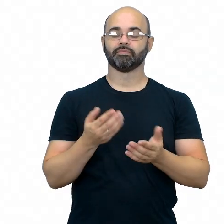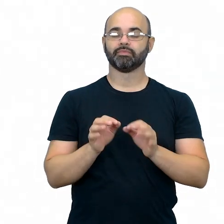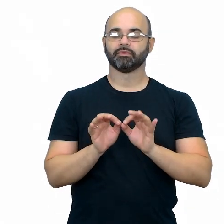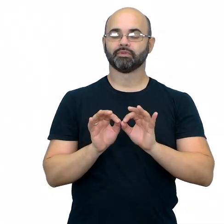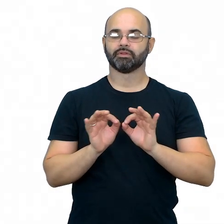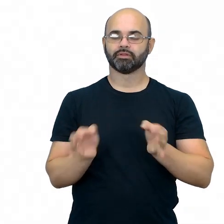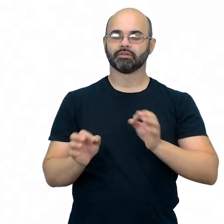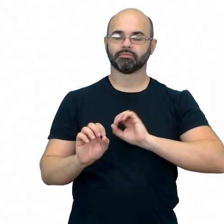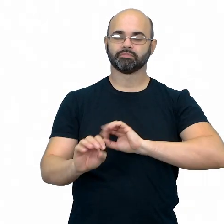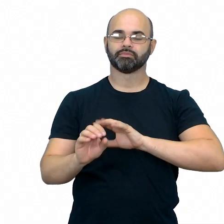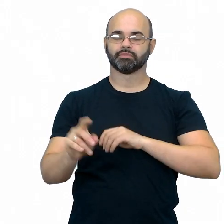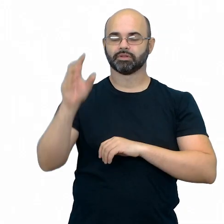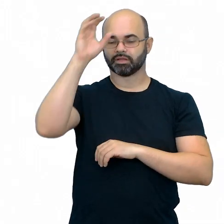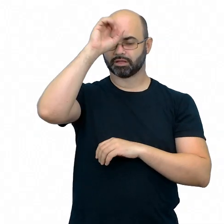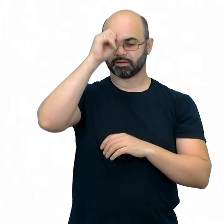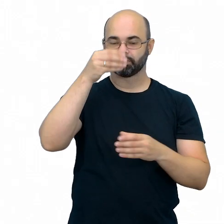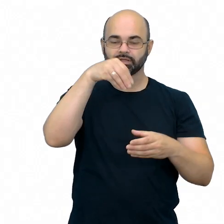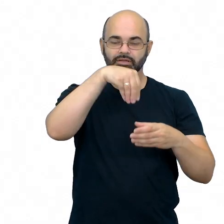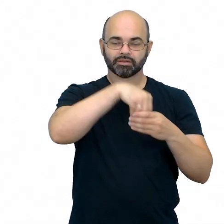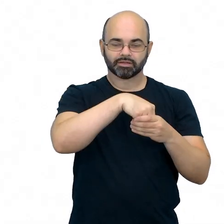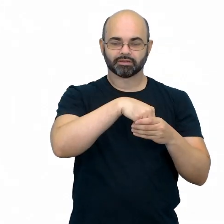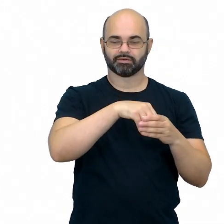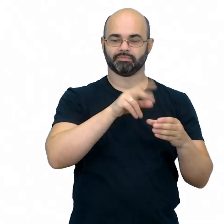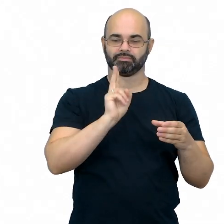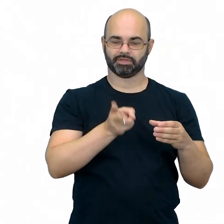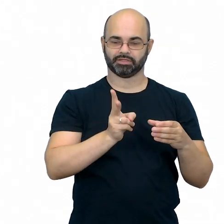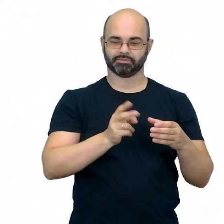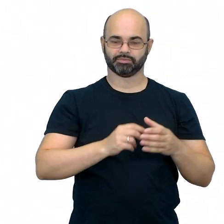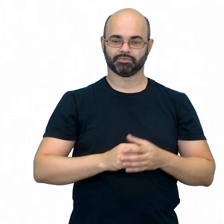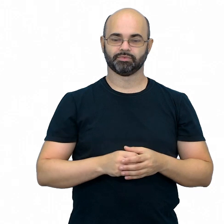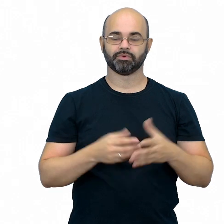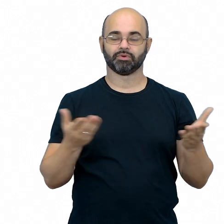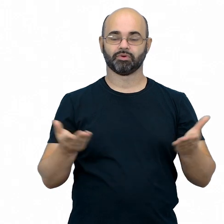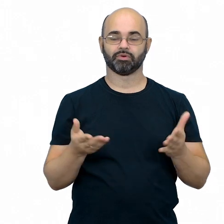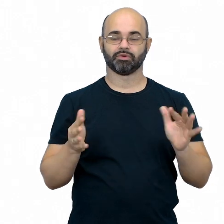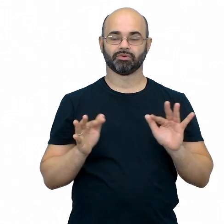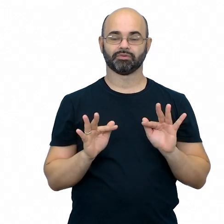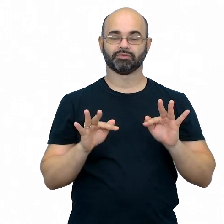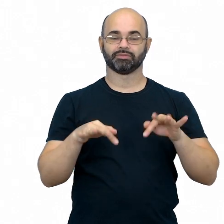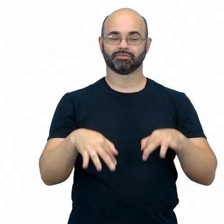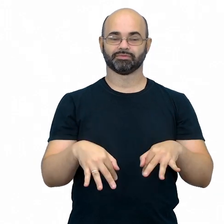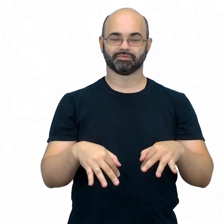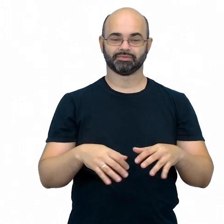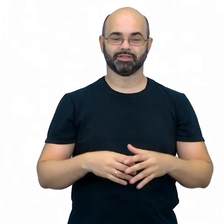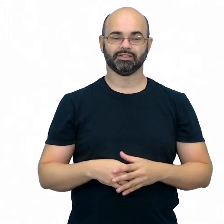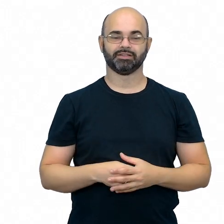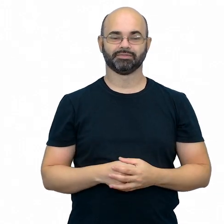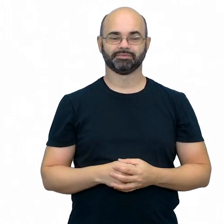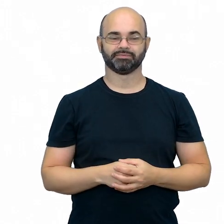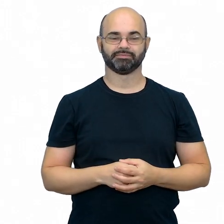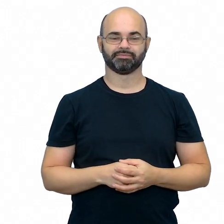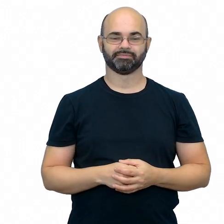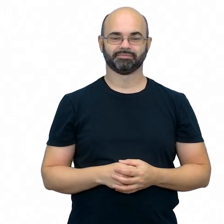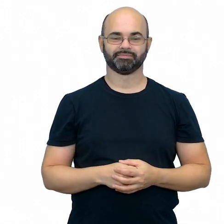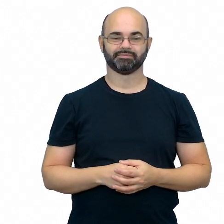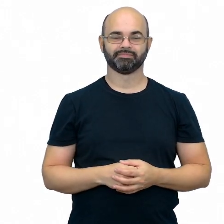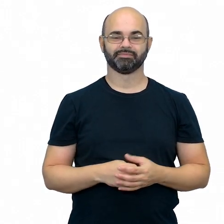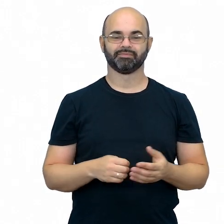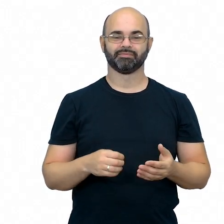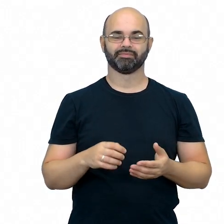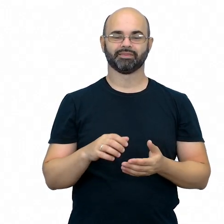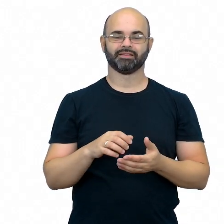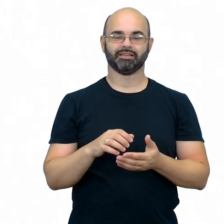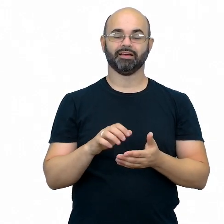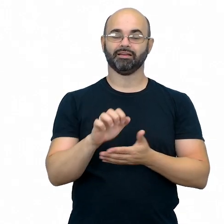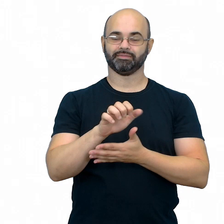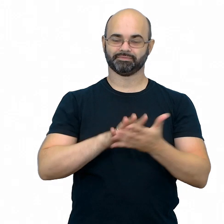aprendizagem. E finalizando, nós temos, né, essa análise, nós analisamos a atividade 4,